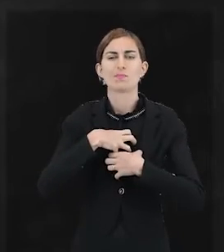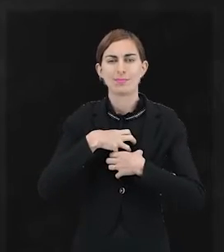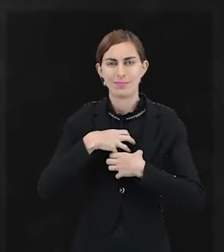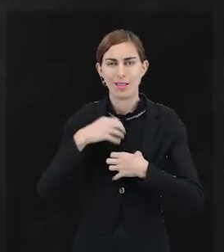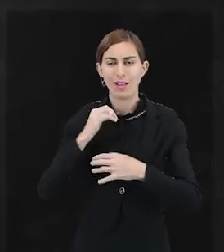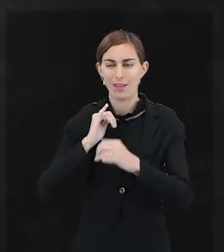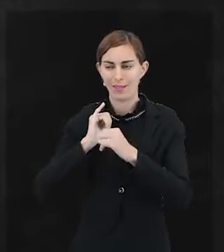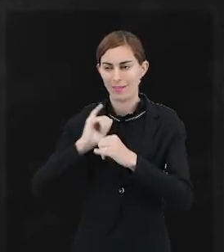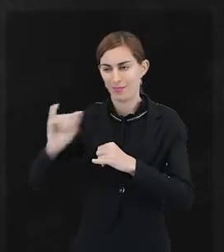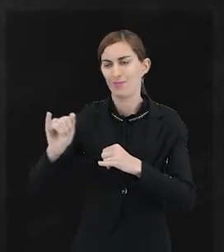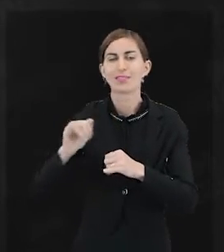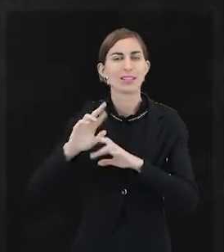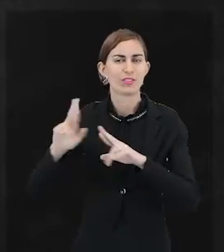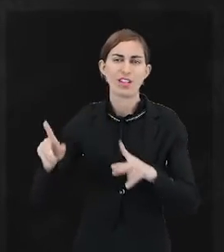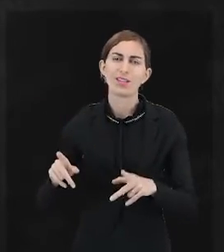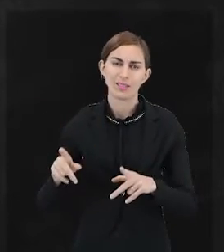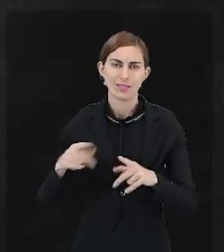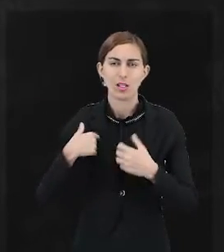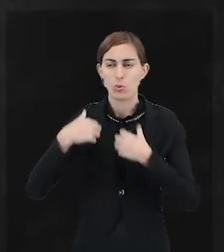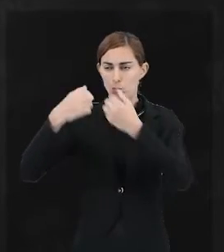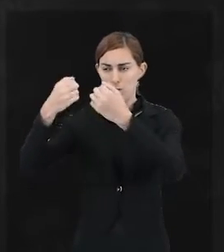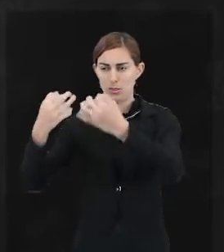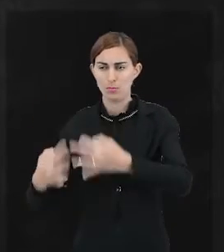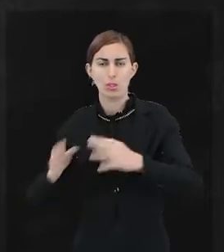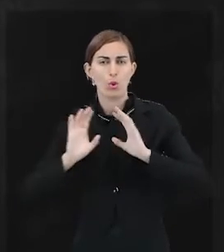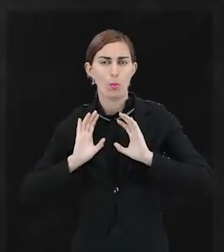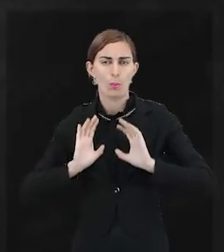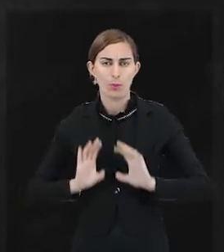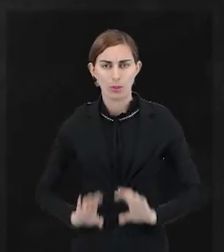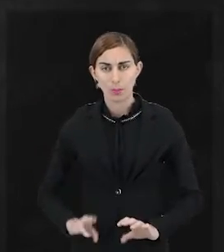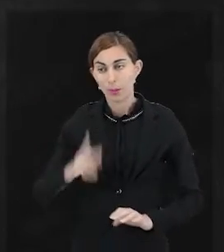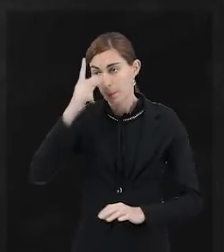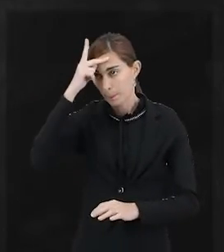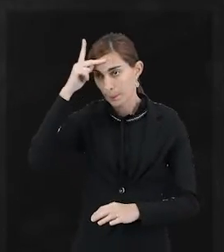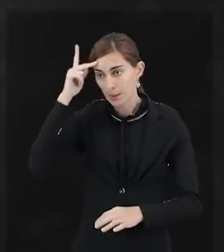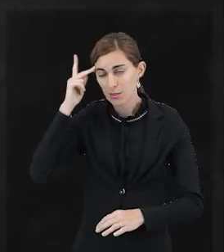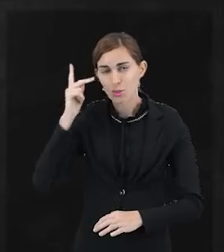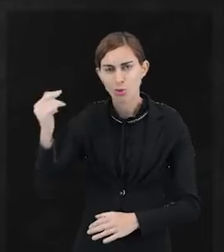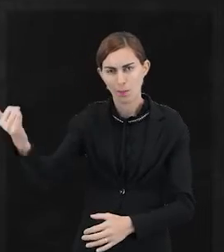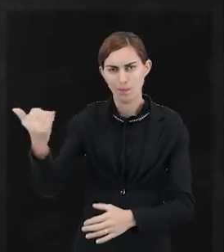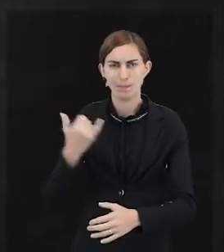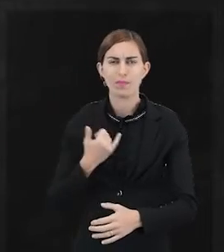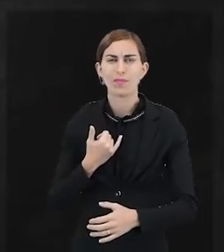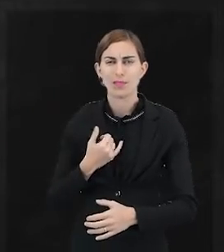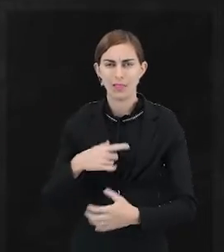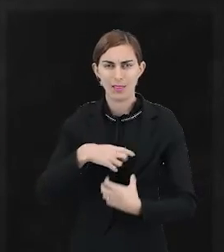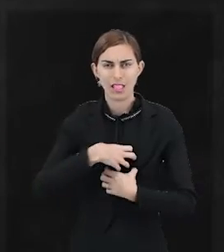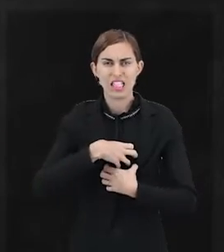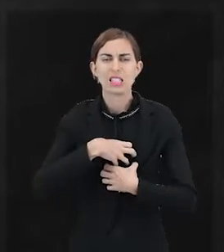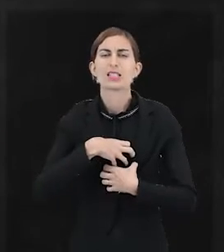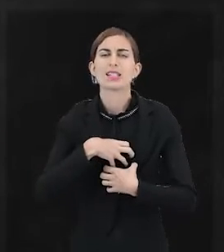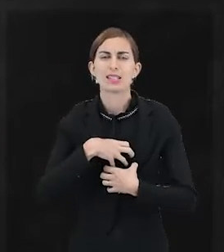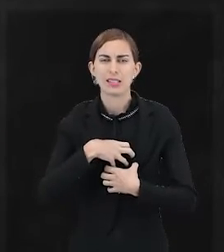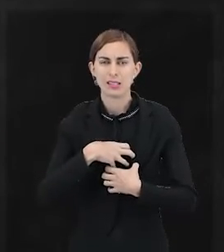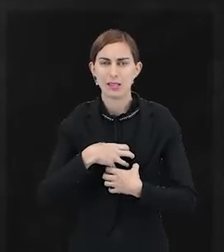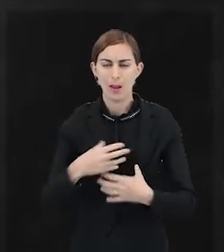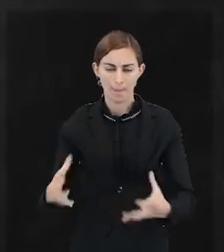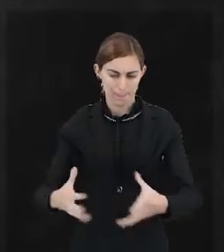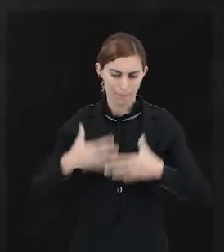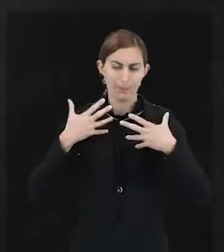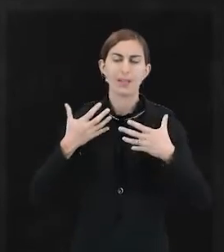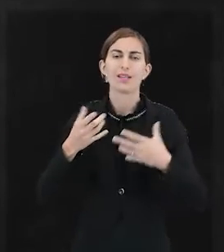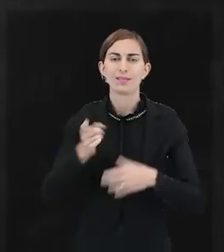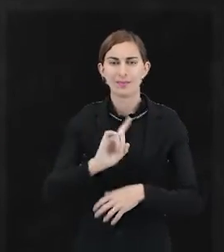essa comunicação. Quando eu descrevo um comportamento, a pessoa que recebe essa informação ela tende a não se sentir